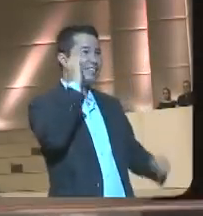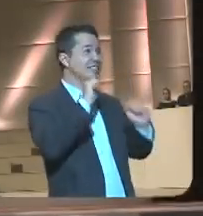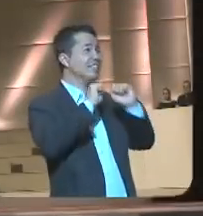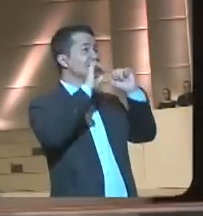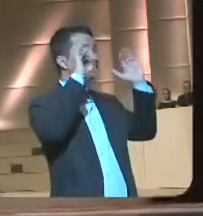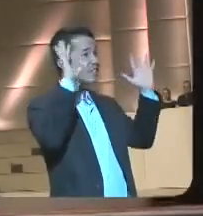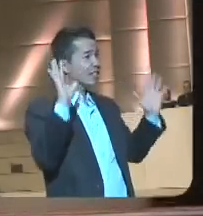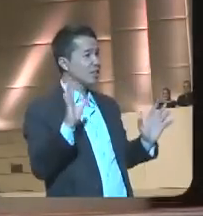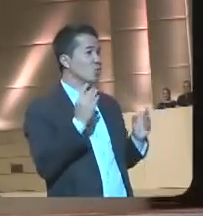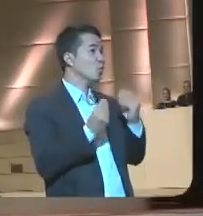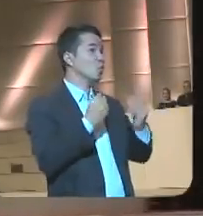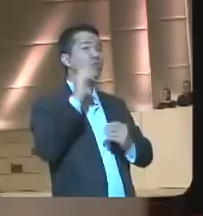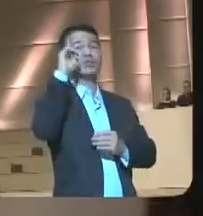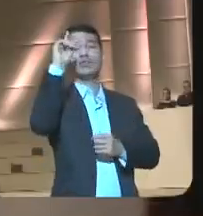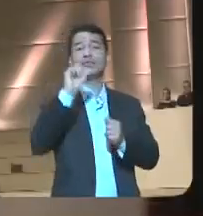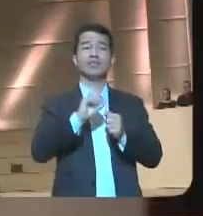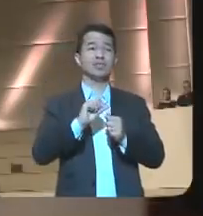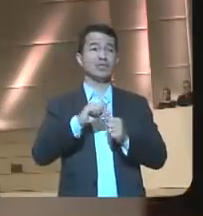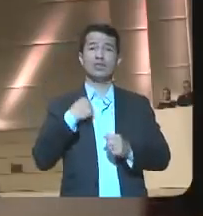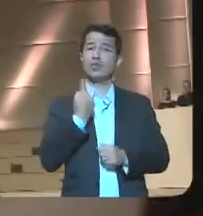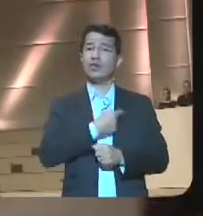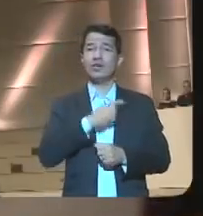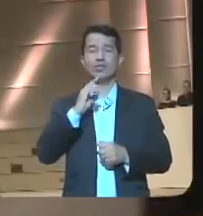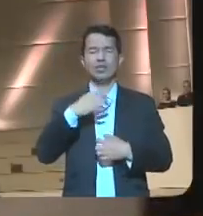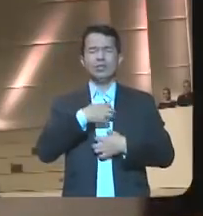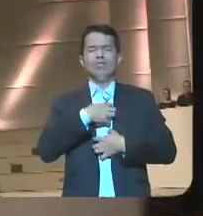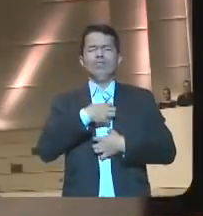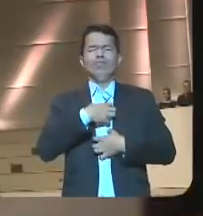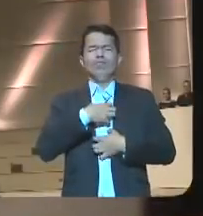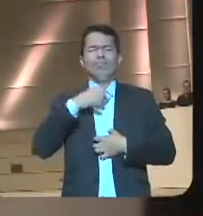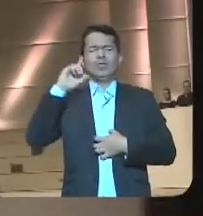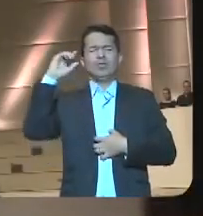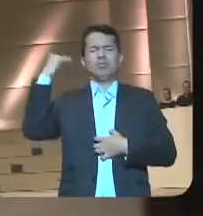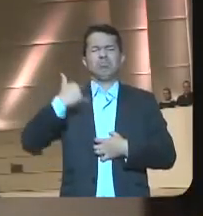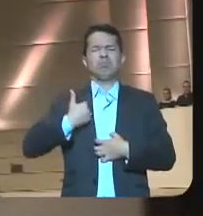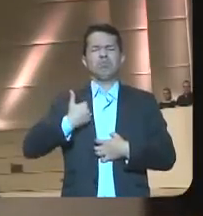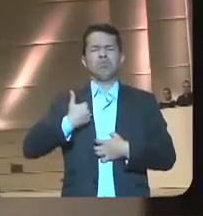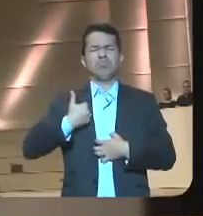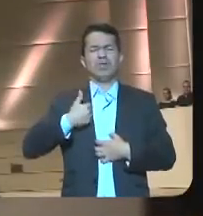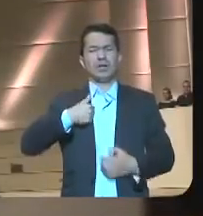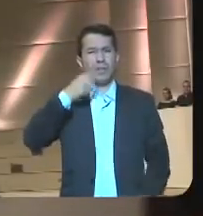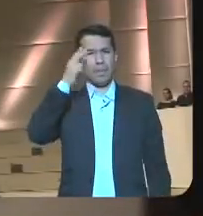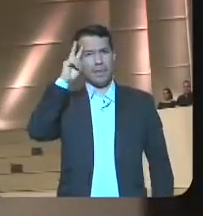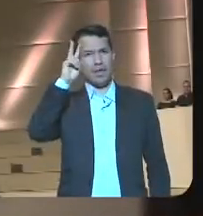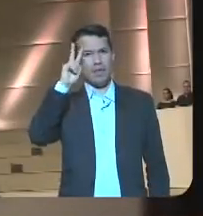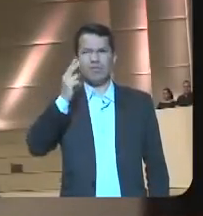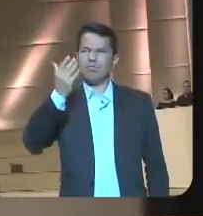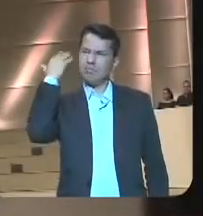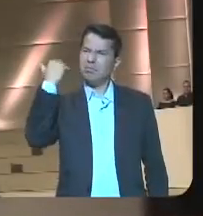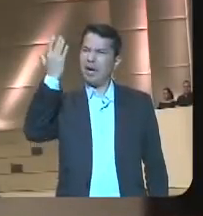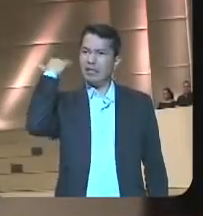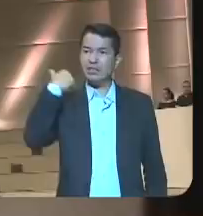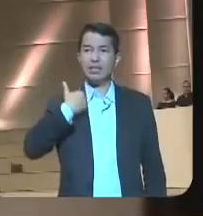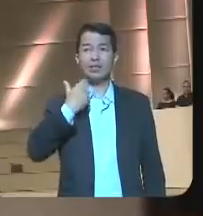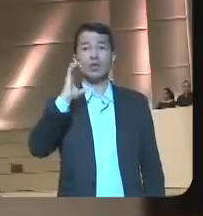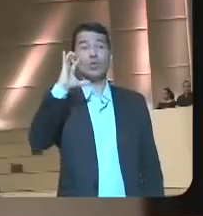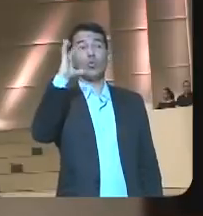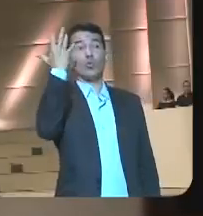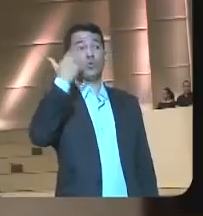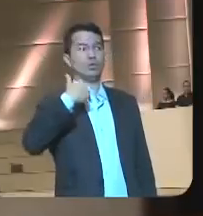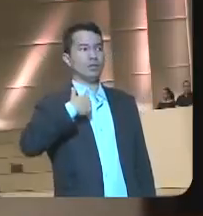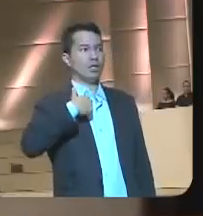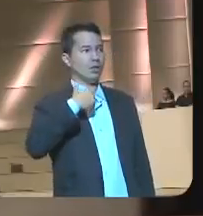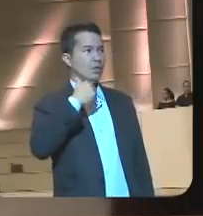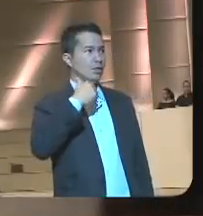deus eu me lembro que a primeira vez que eu fui expulsão demônio e quando eu